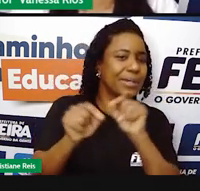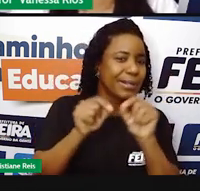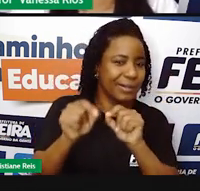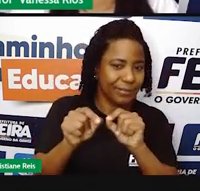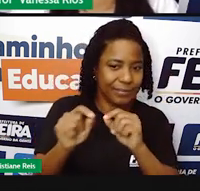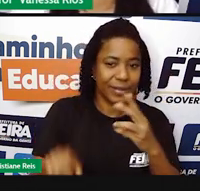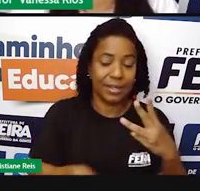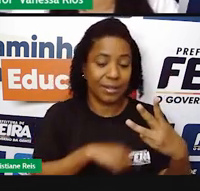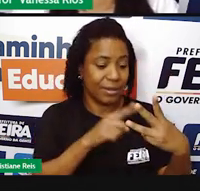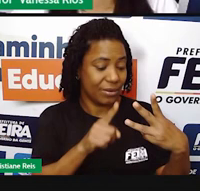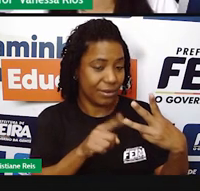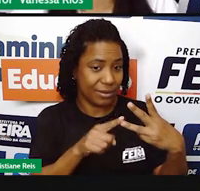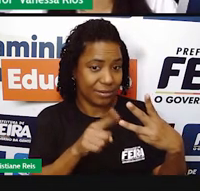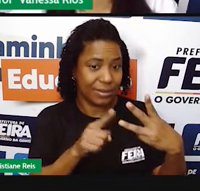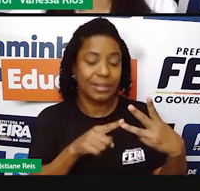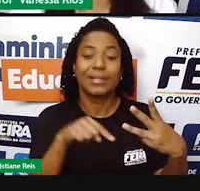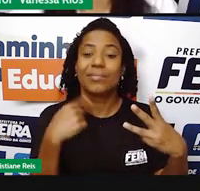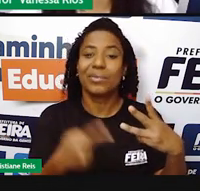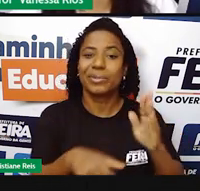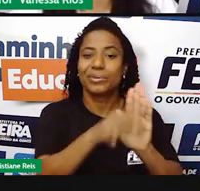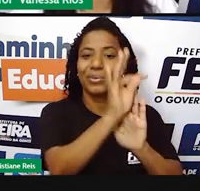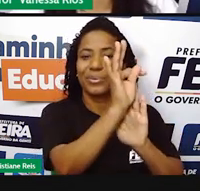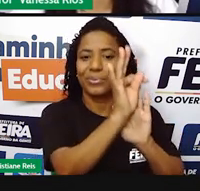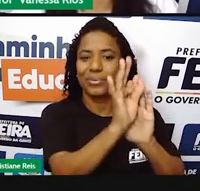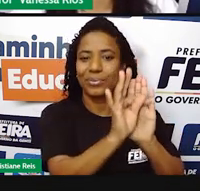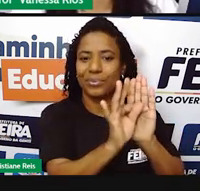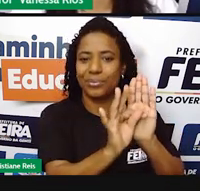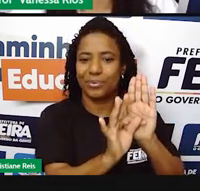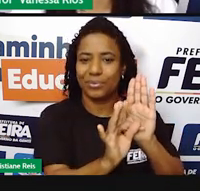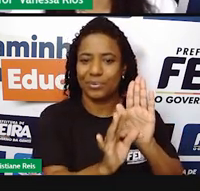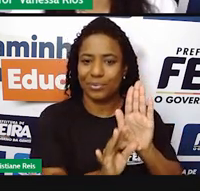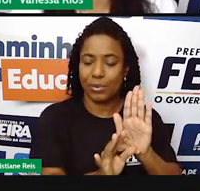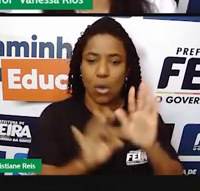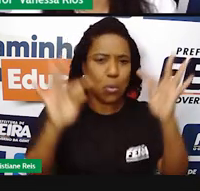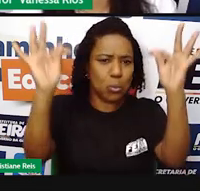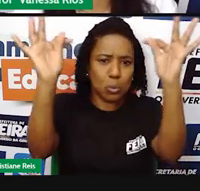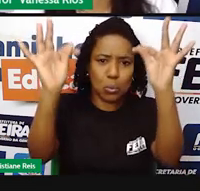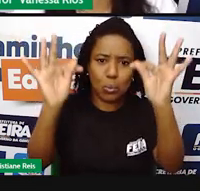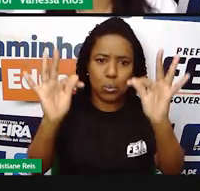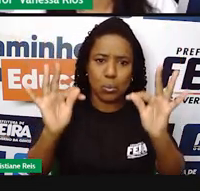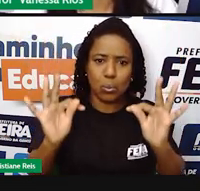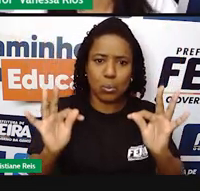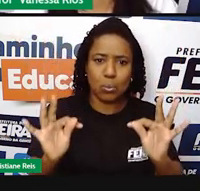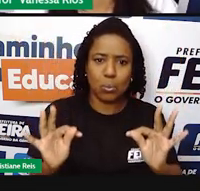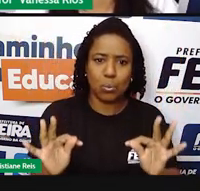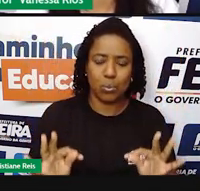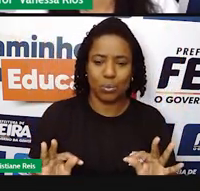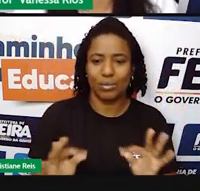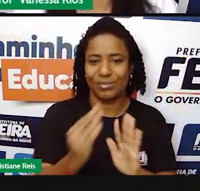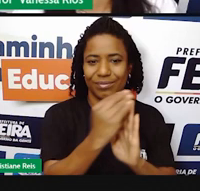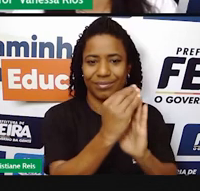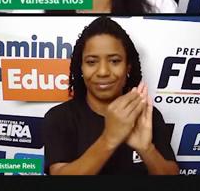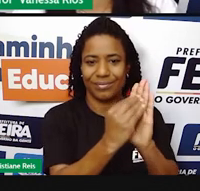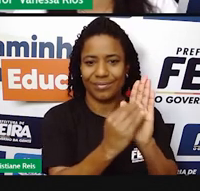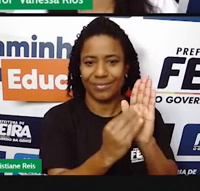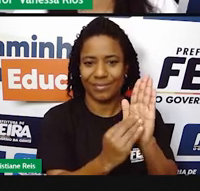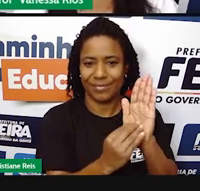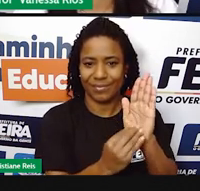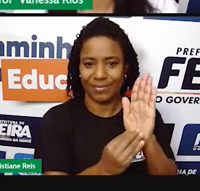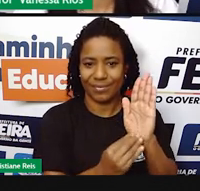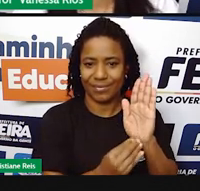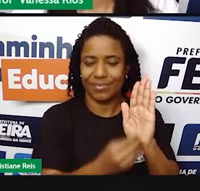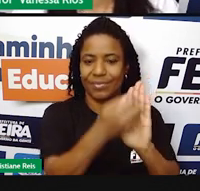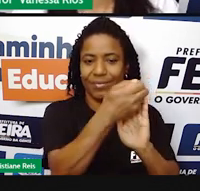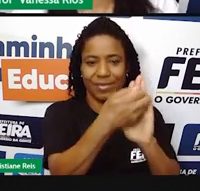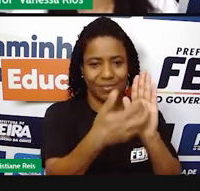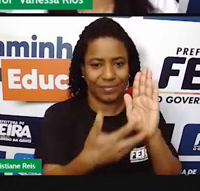Além do lead, existe aí todo o corpo do texto, que vão ser as partes que seguem a partir aí do lead, a partir do primeiro